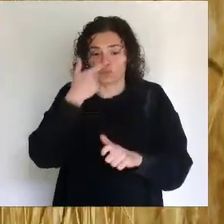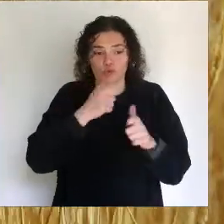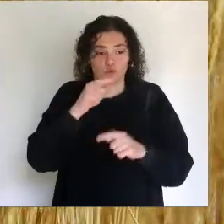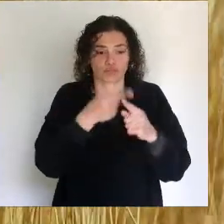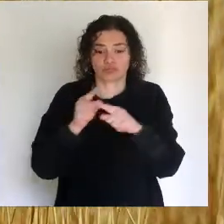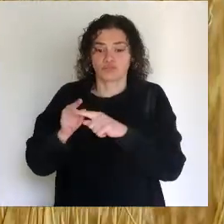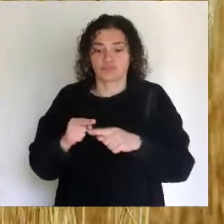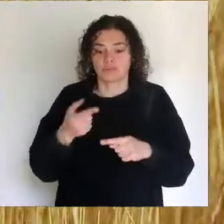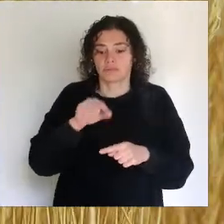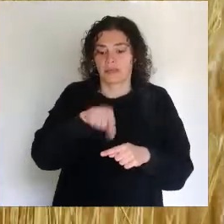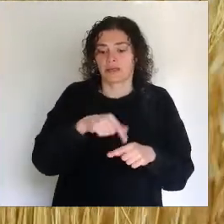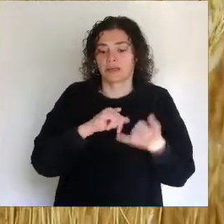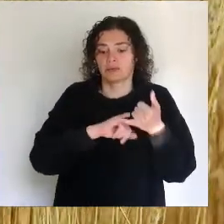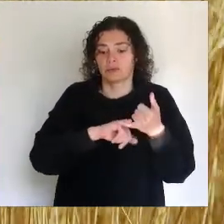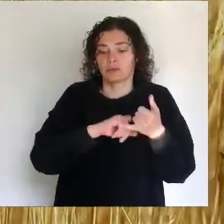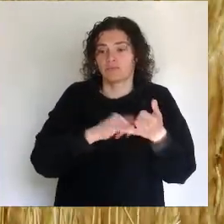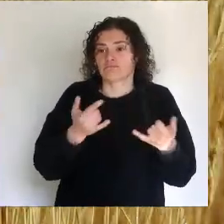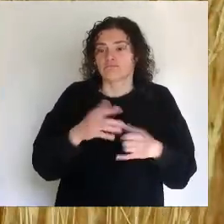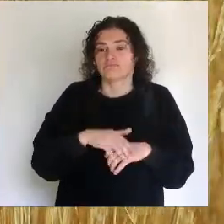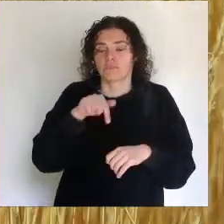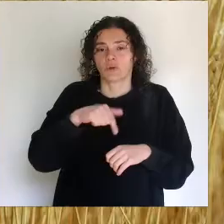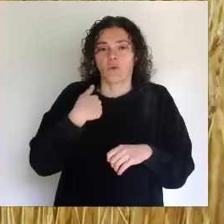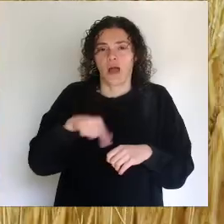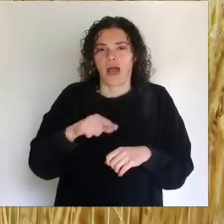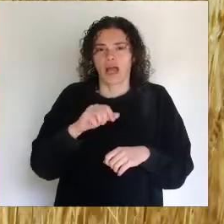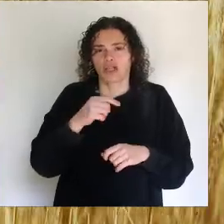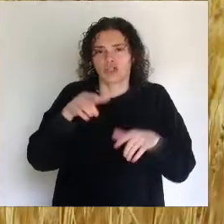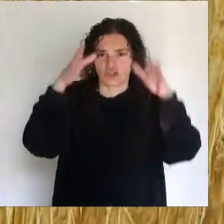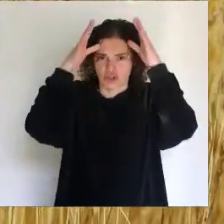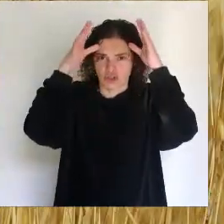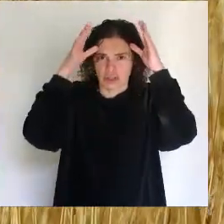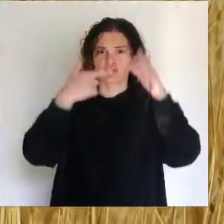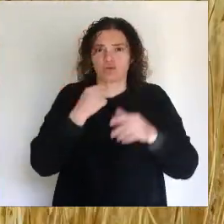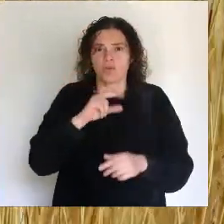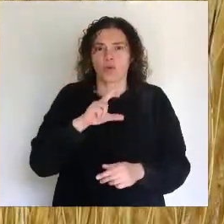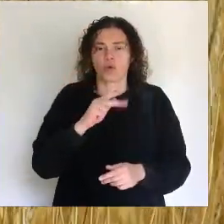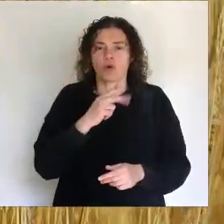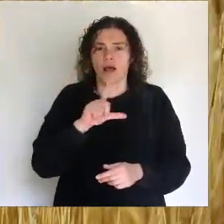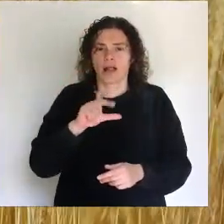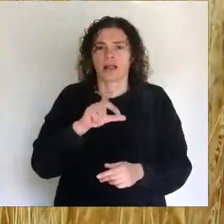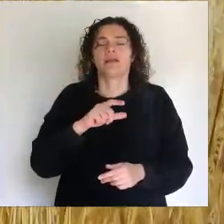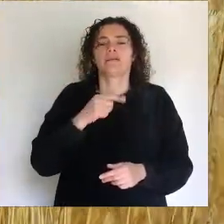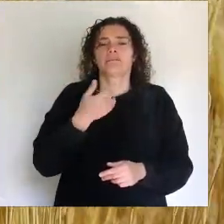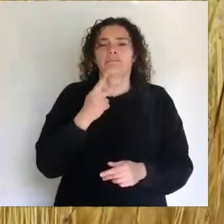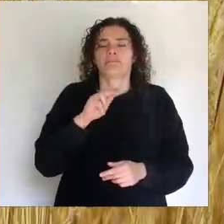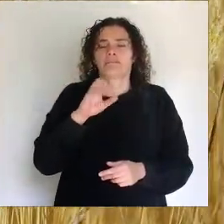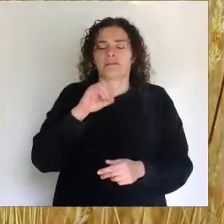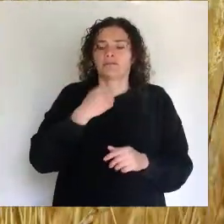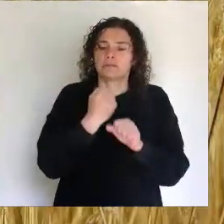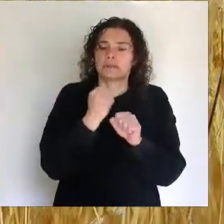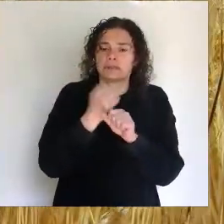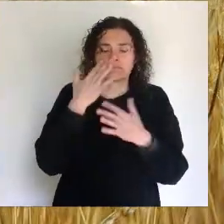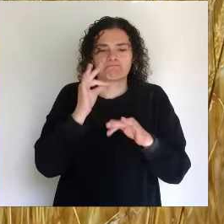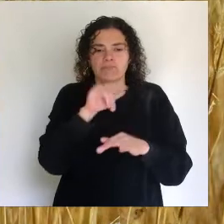pessoas, nomeadamente na associação que tenho no Gerês, chamada Rural Vivo, onde tentamos sempre trabalhar com as comunidades